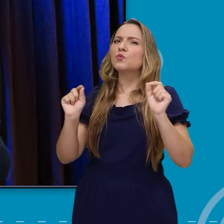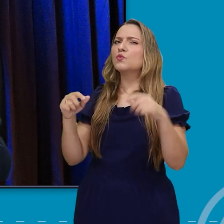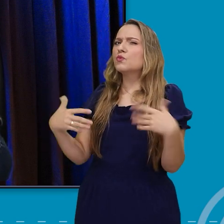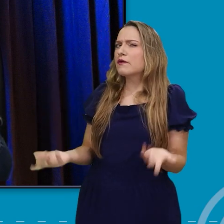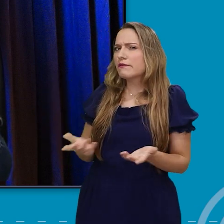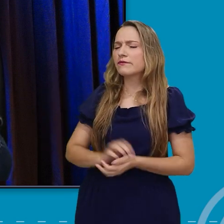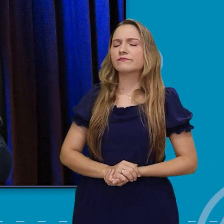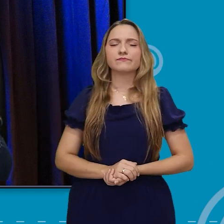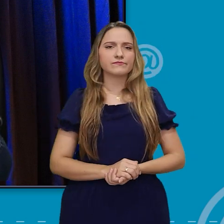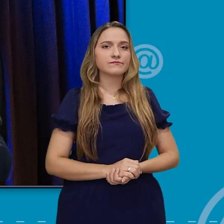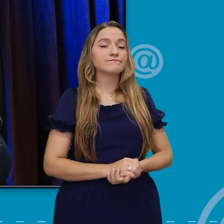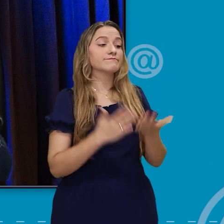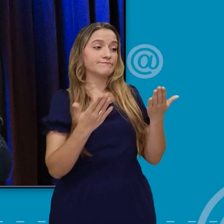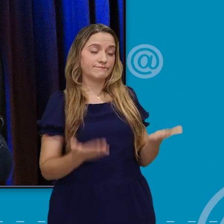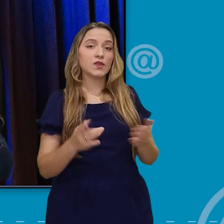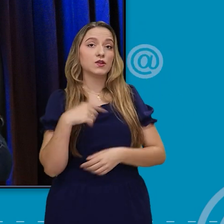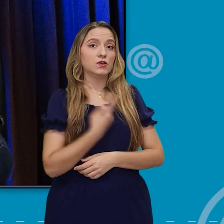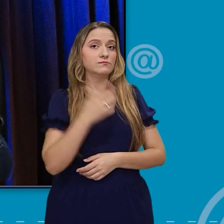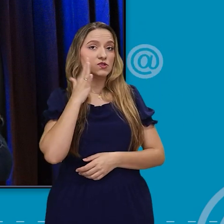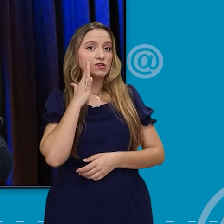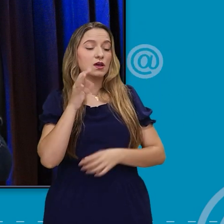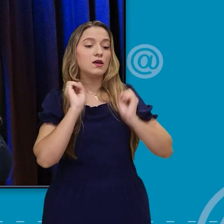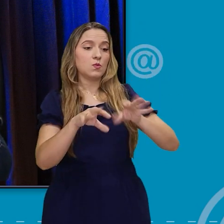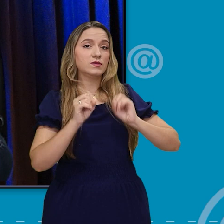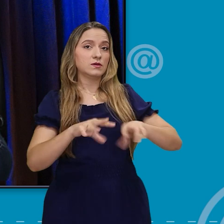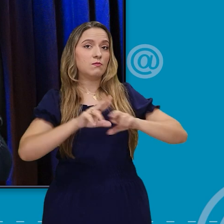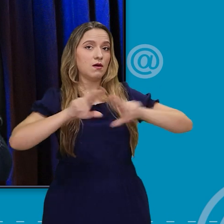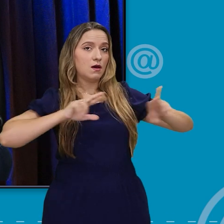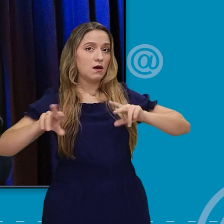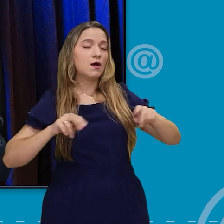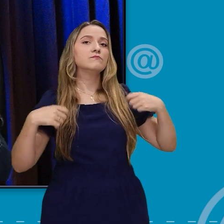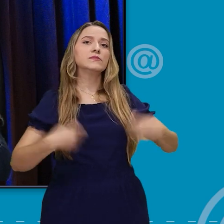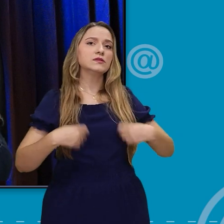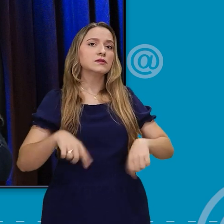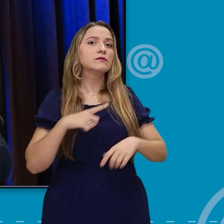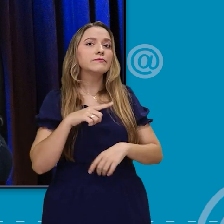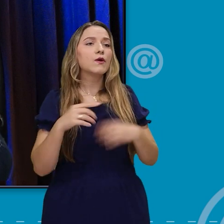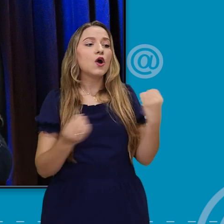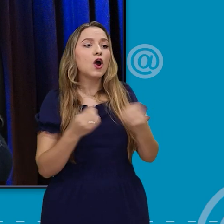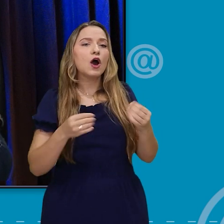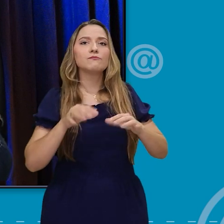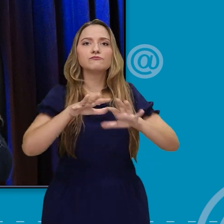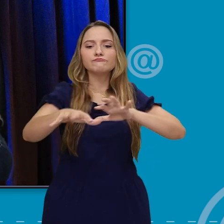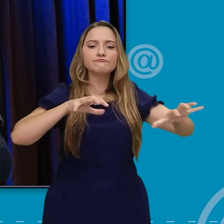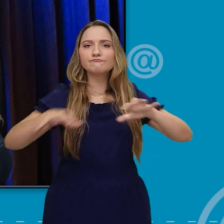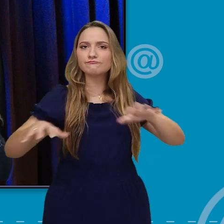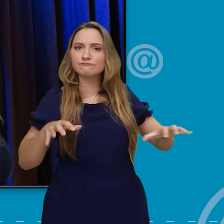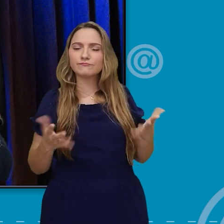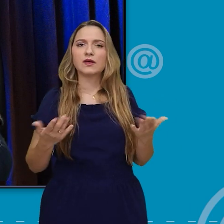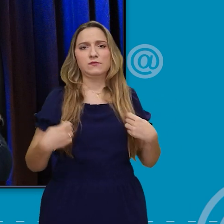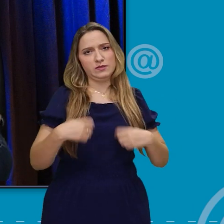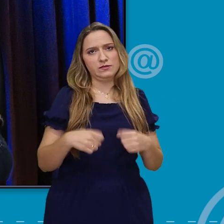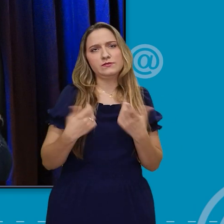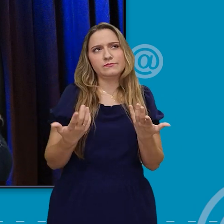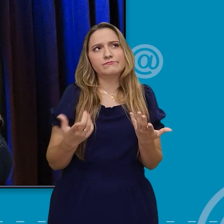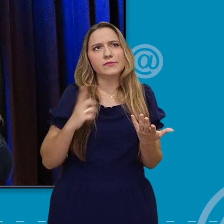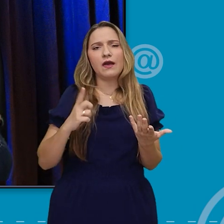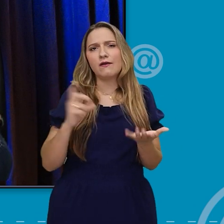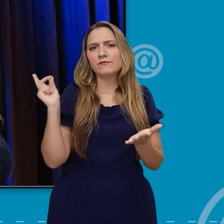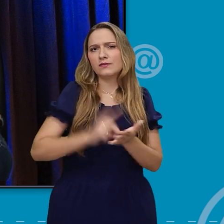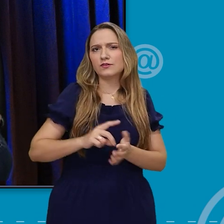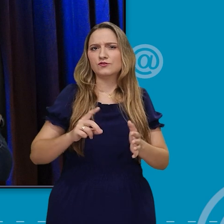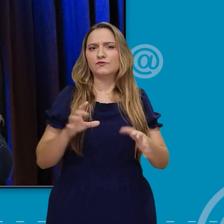formação complementar. Então, é necessário que o profissional que vai trabalhar com essa parte multidisciplinar, vai olhar essa questão na educação inclusiva, tenha esse